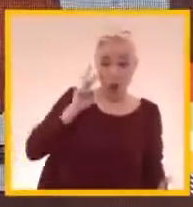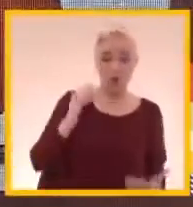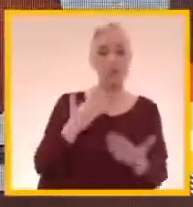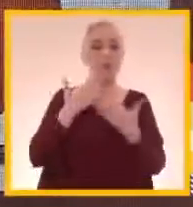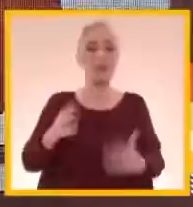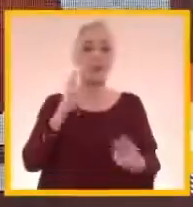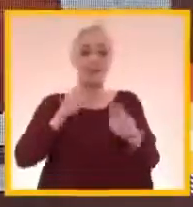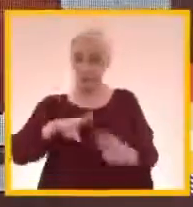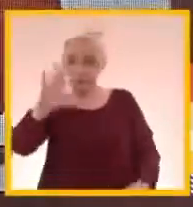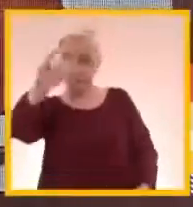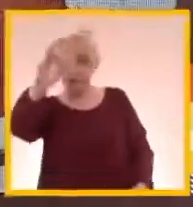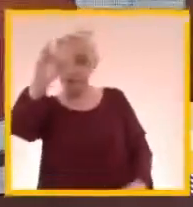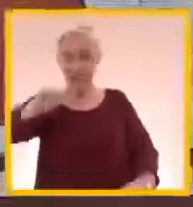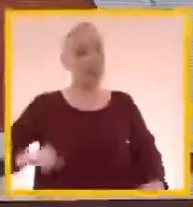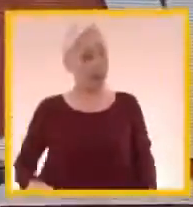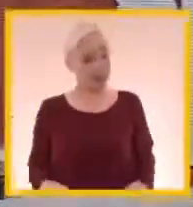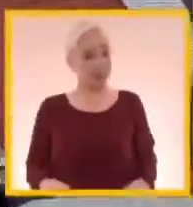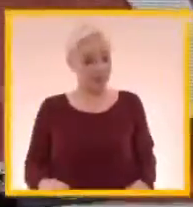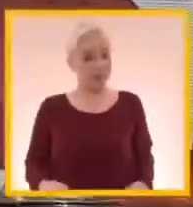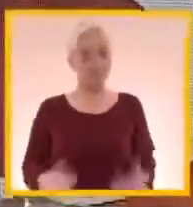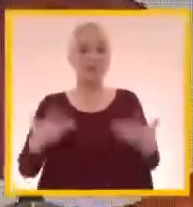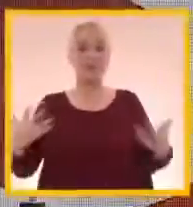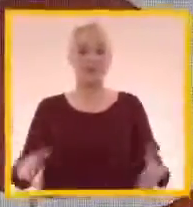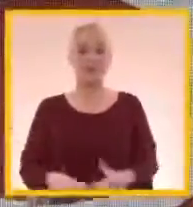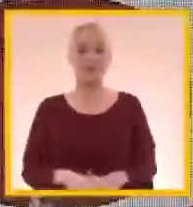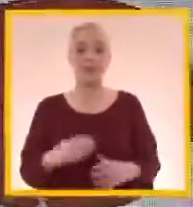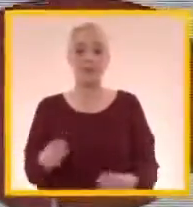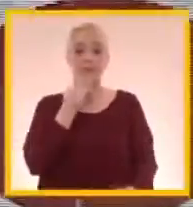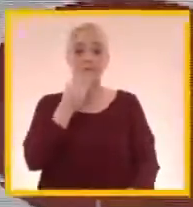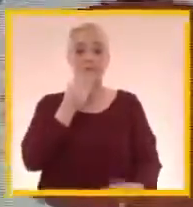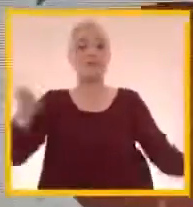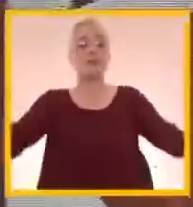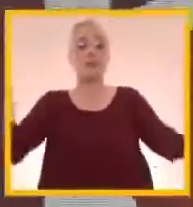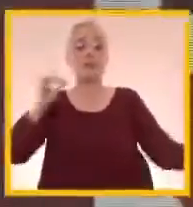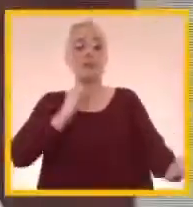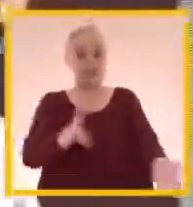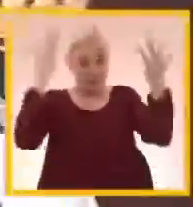Obrigadíssimo e até já. Até já. Já voltamos a encontrar-nos. Entretanto, vamos à comida. Débora, manda vir.